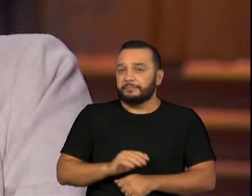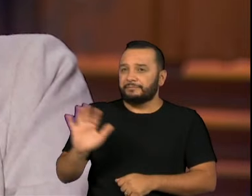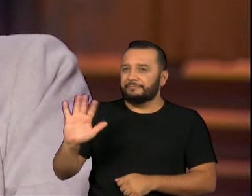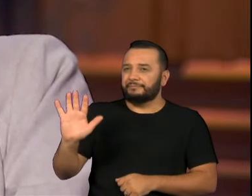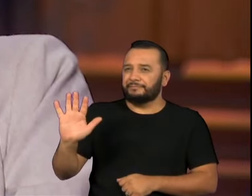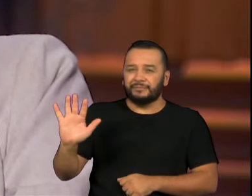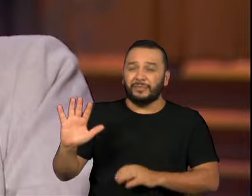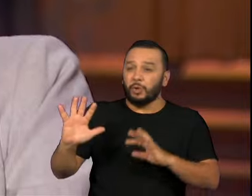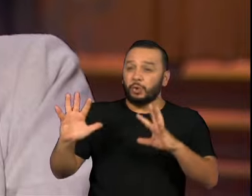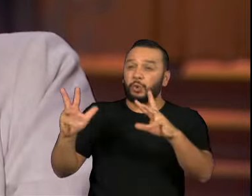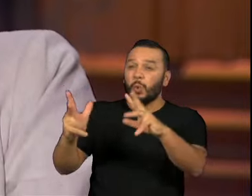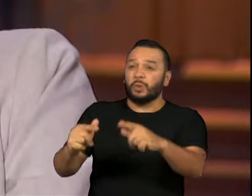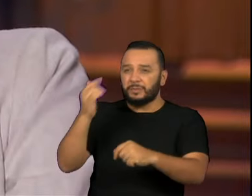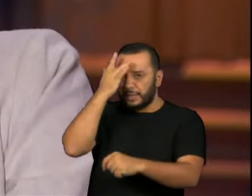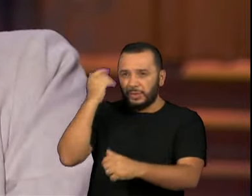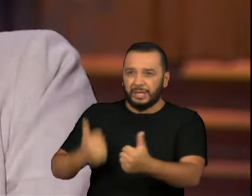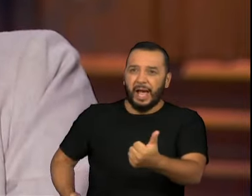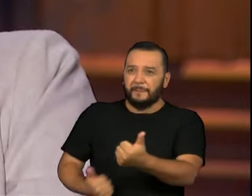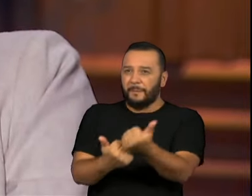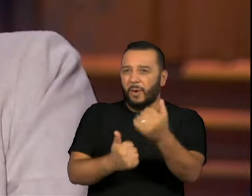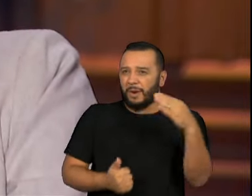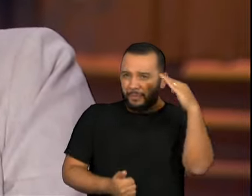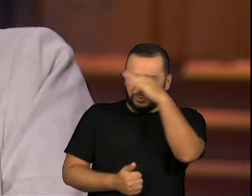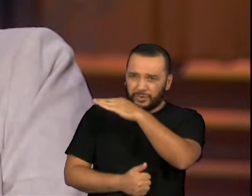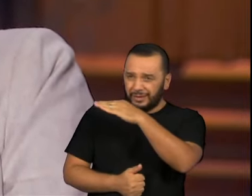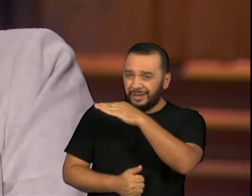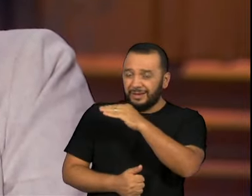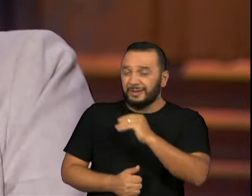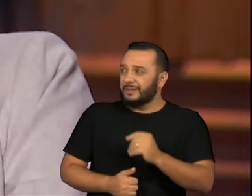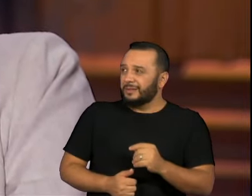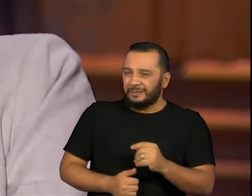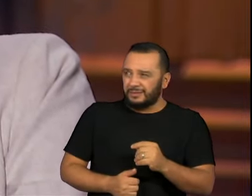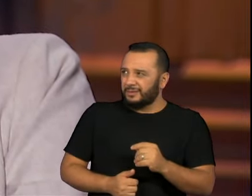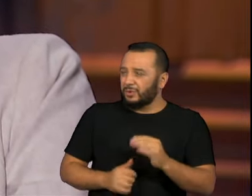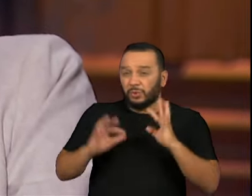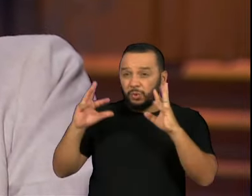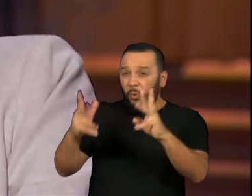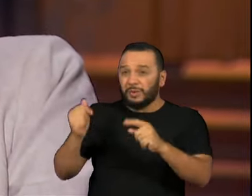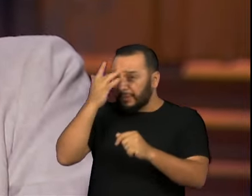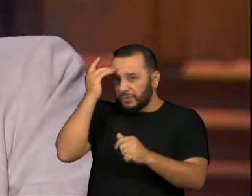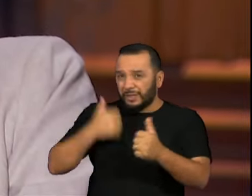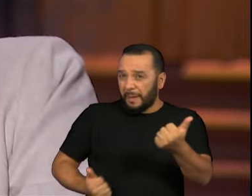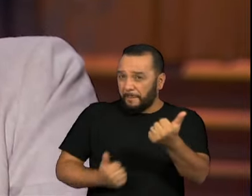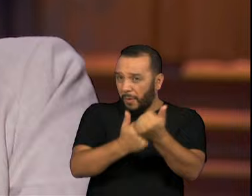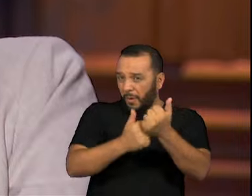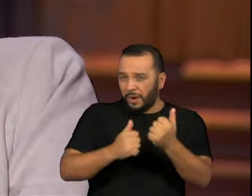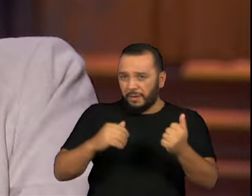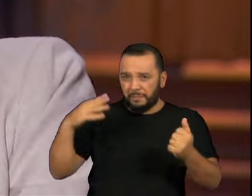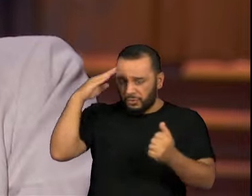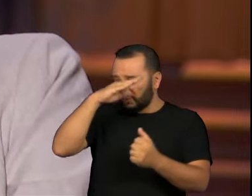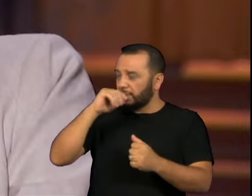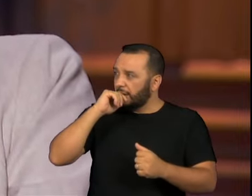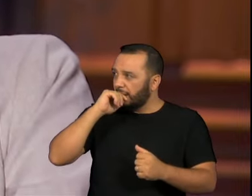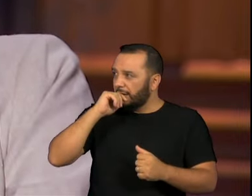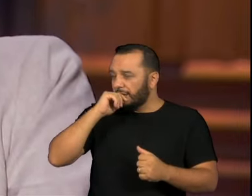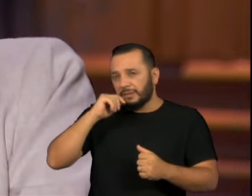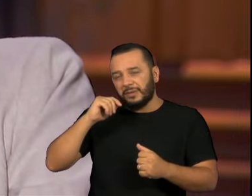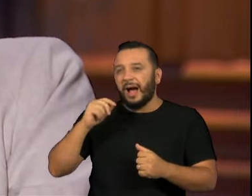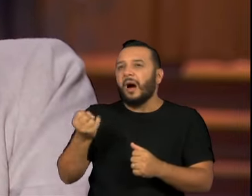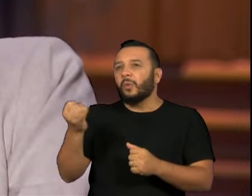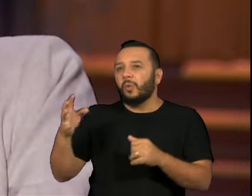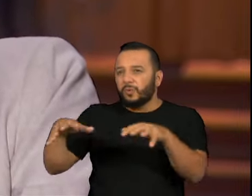né esse governo são pessoas deliberadamente muitas pessoas elas foram condenadas